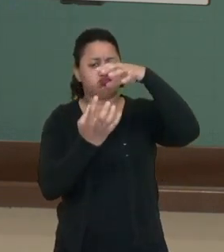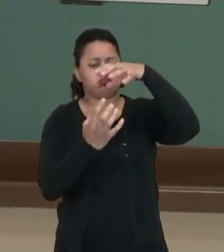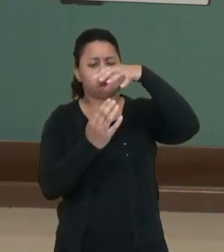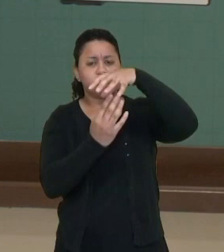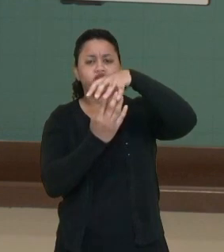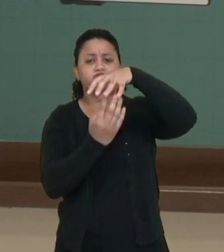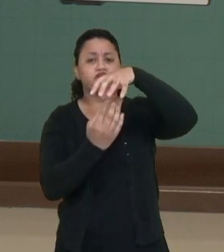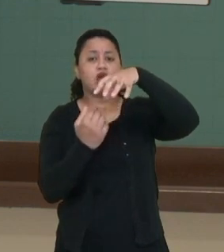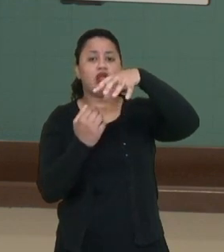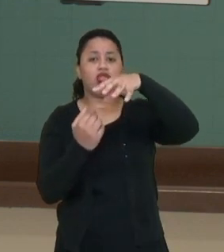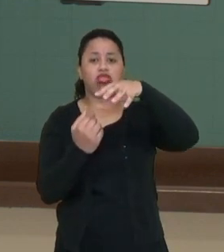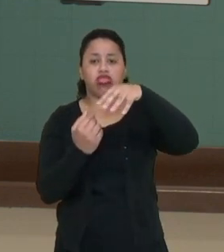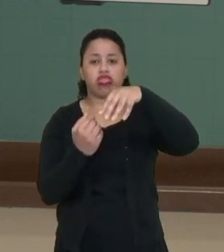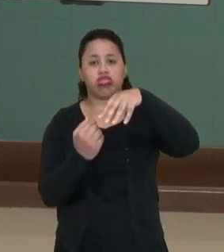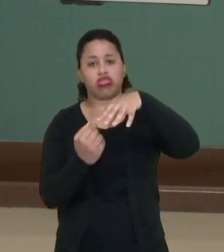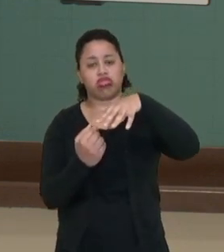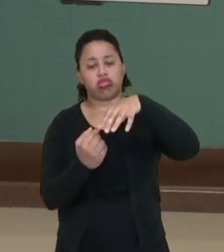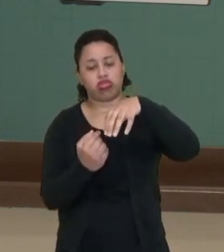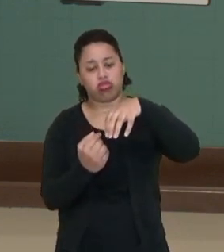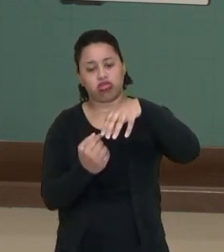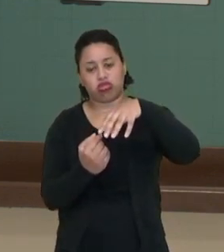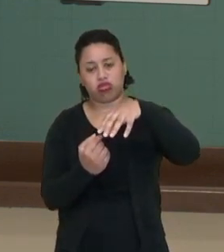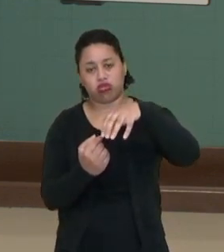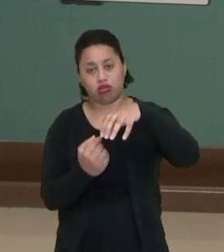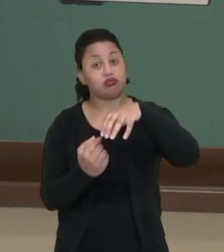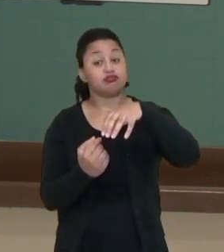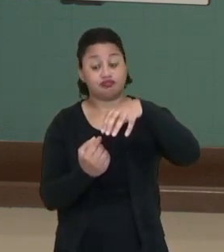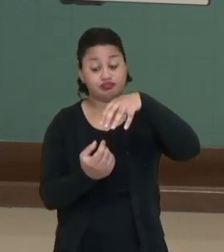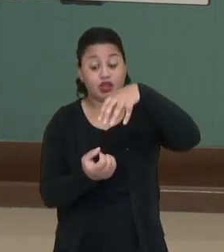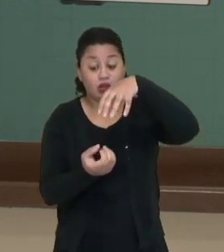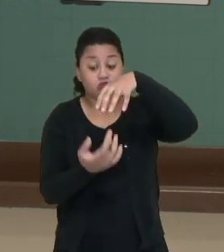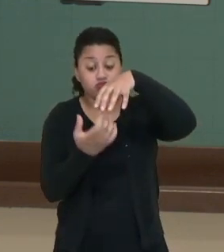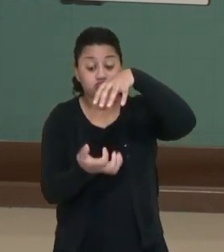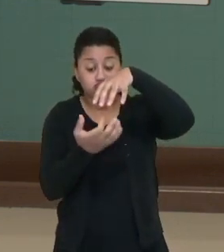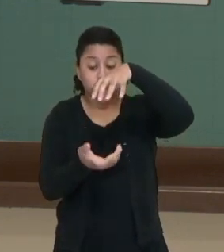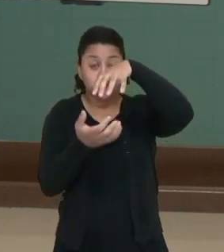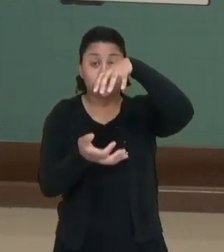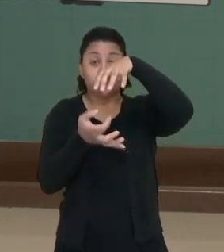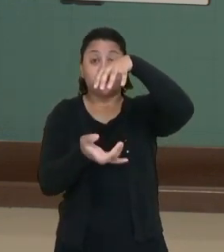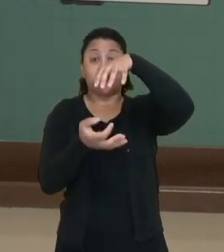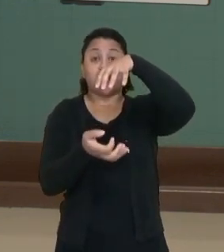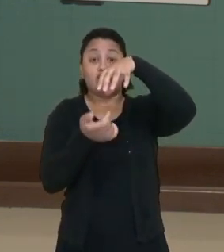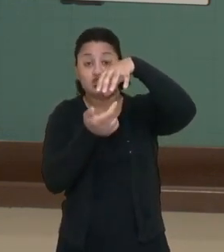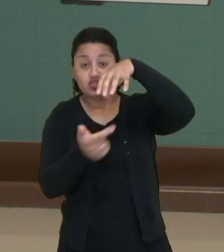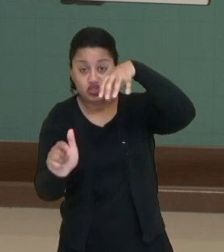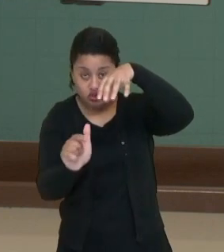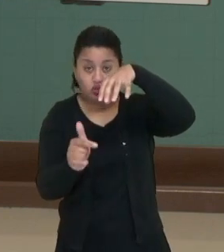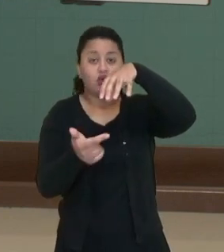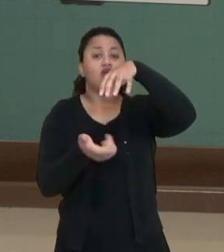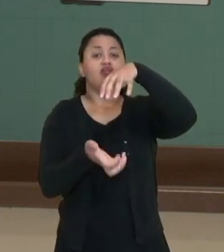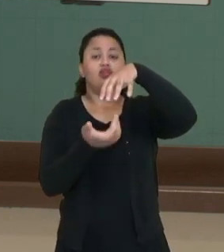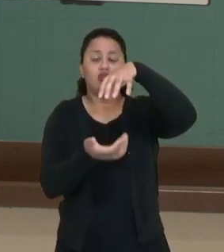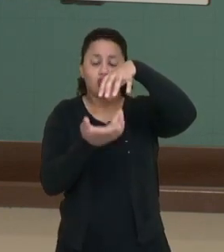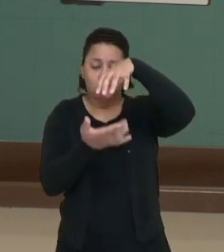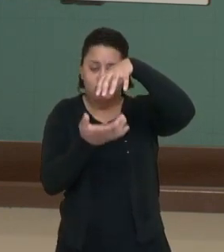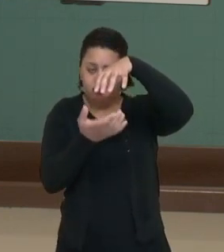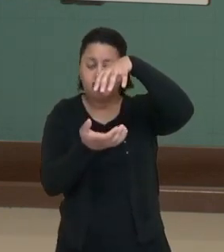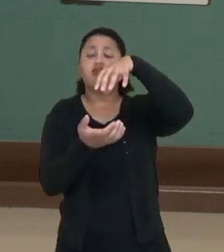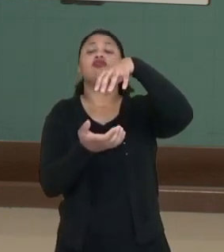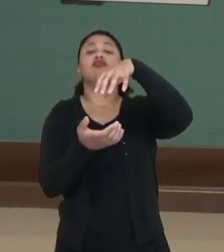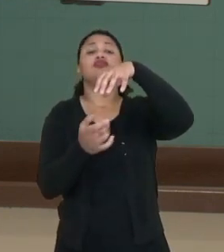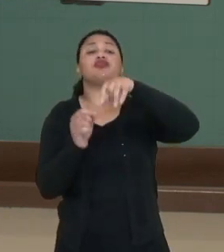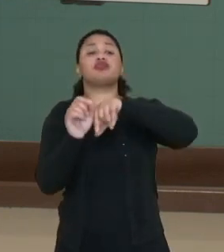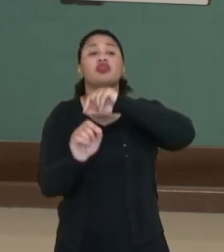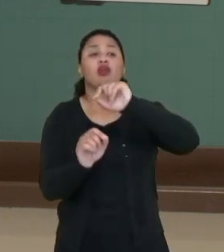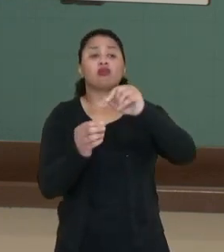ser, apresentar o início de resfriamento, este aquecedor, ele vai ser acionado de